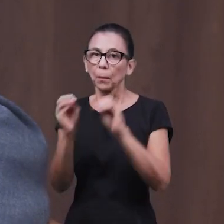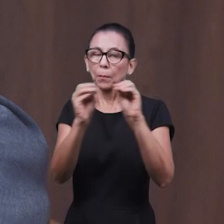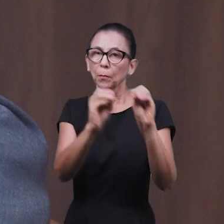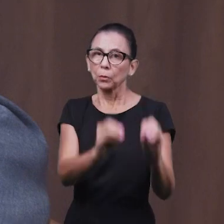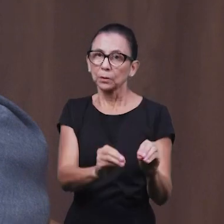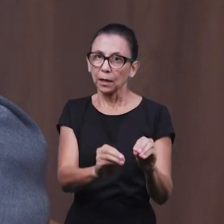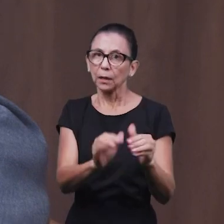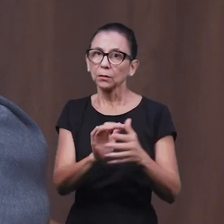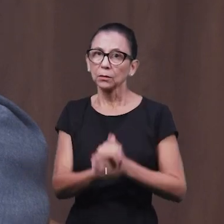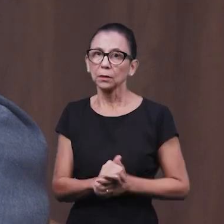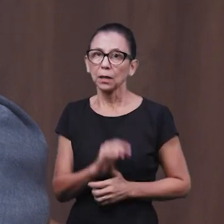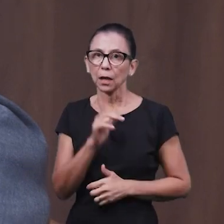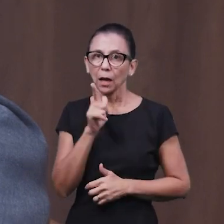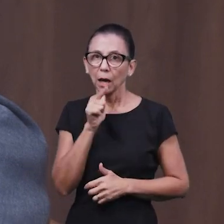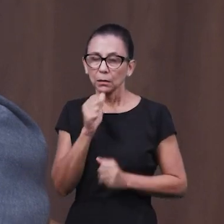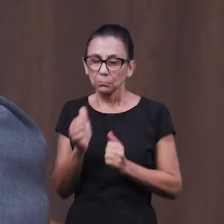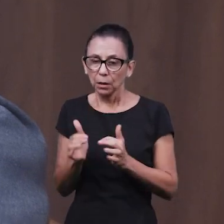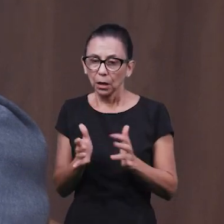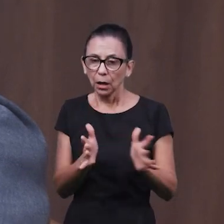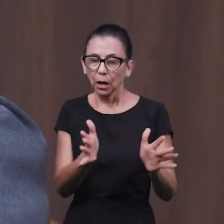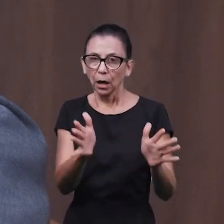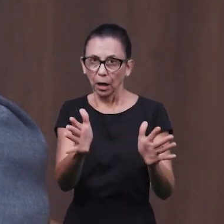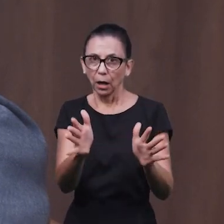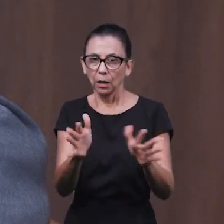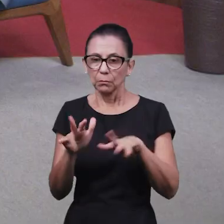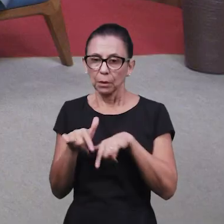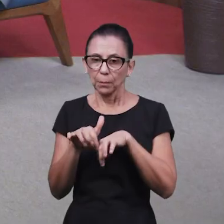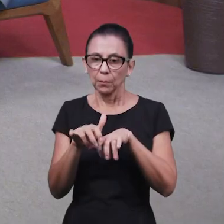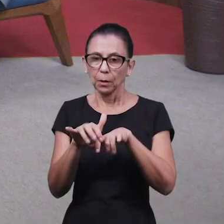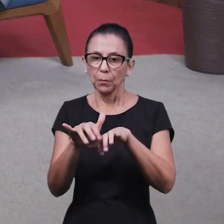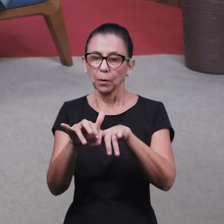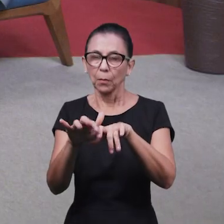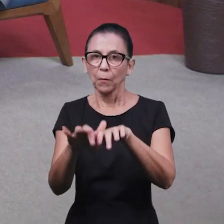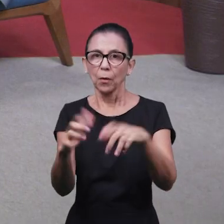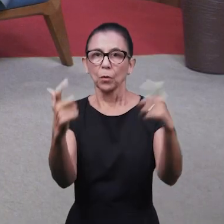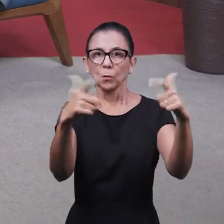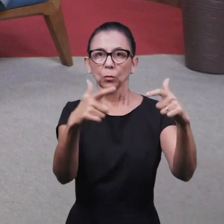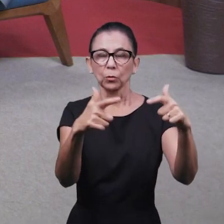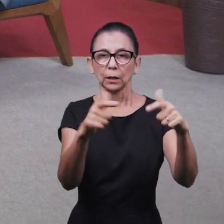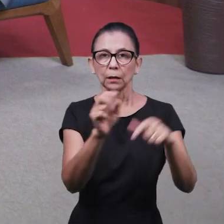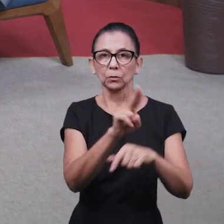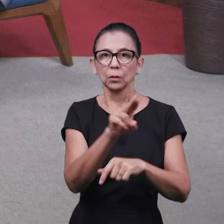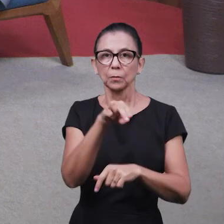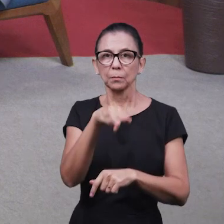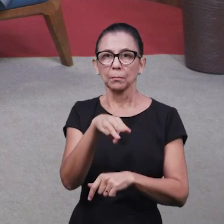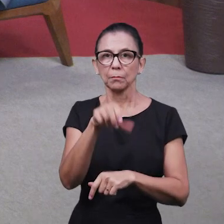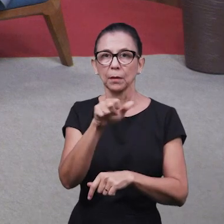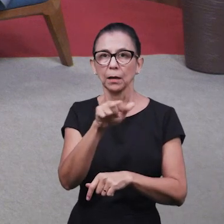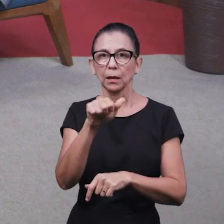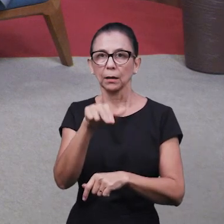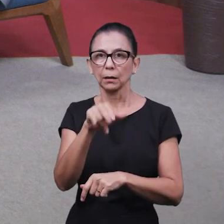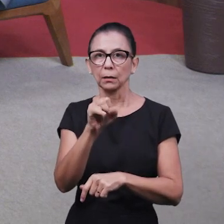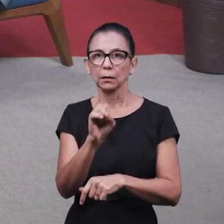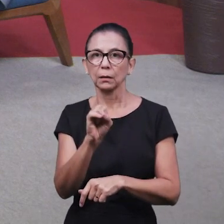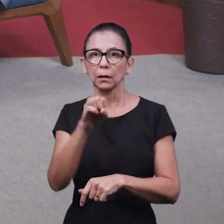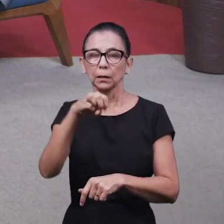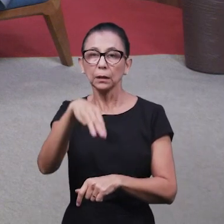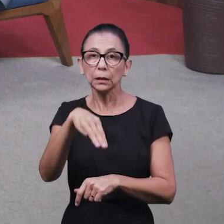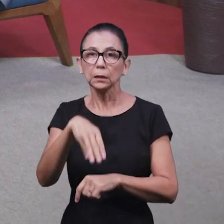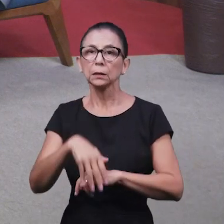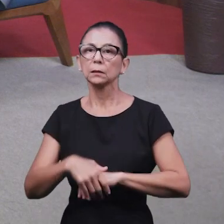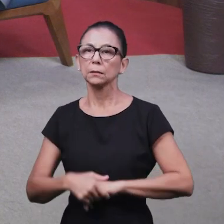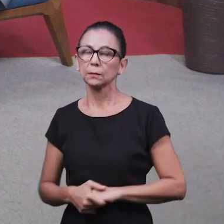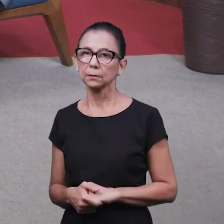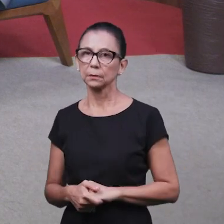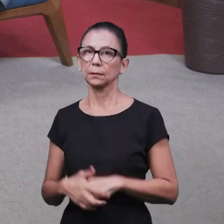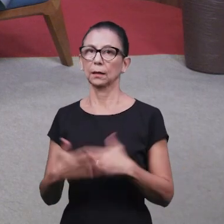região chamada Manaim, né, e ali tiveram que se refugiar. E Deus operou de tal maneira que, naturalmente, o Senhor acabou